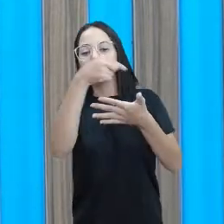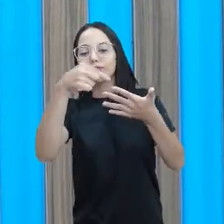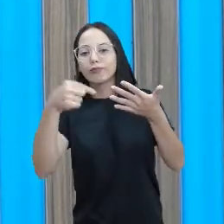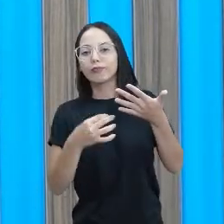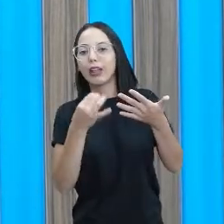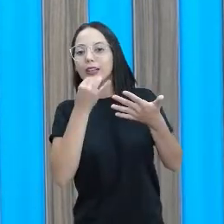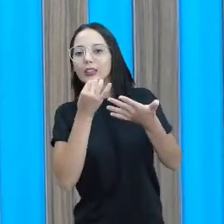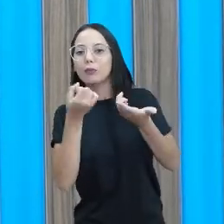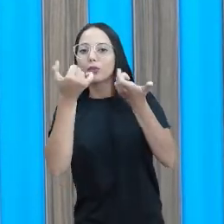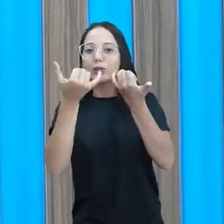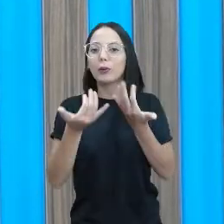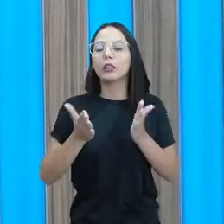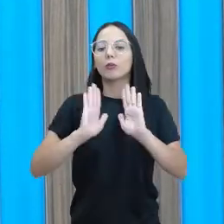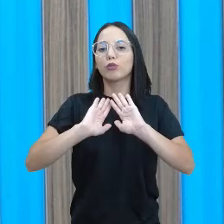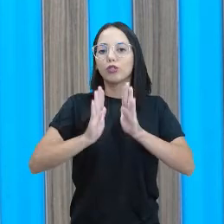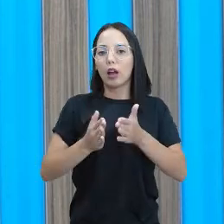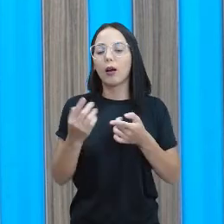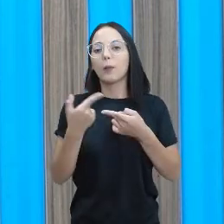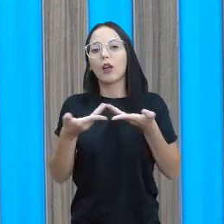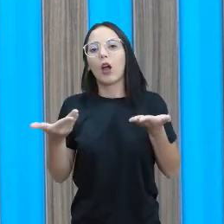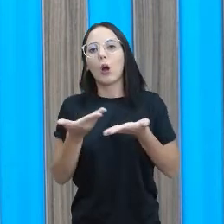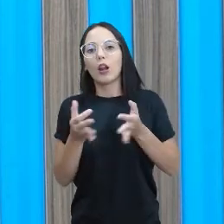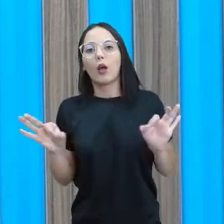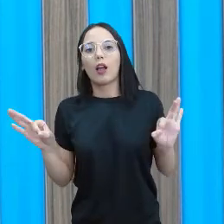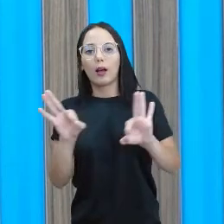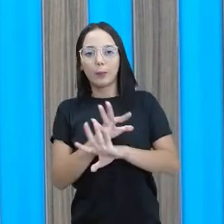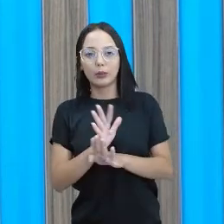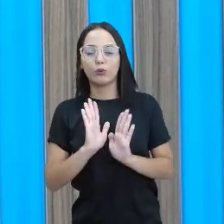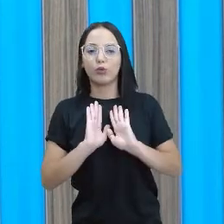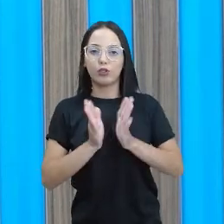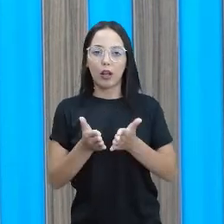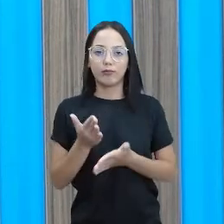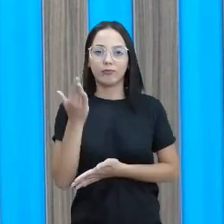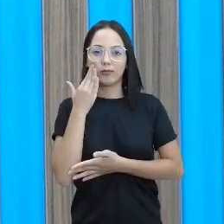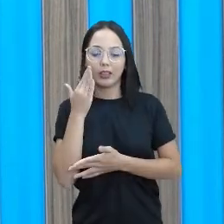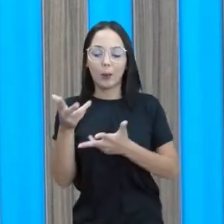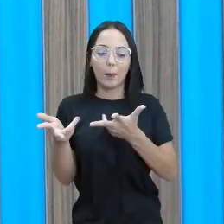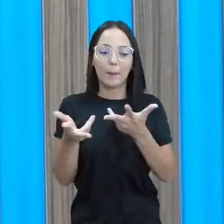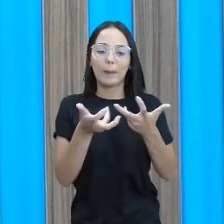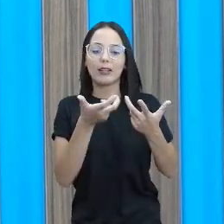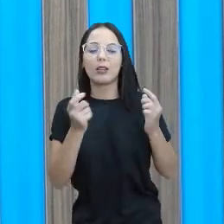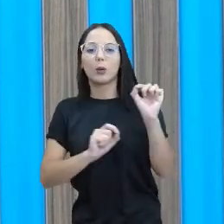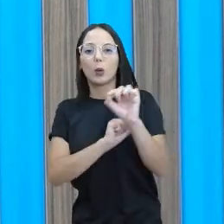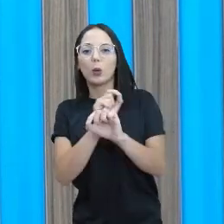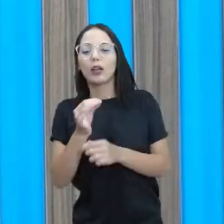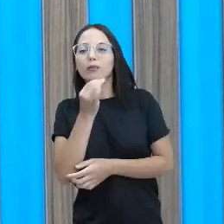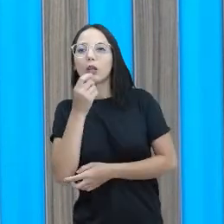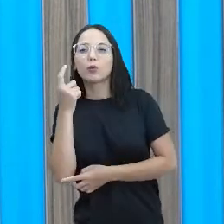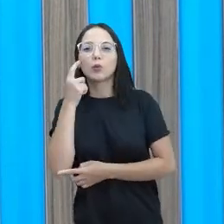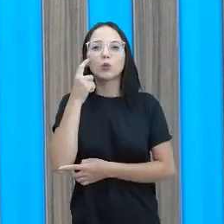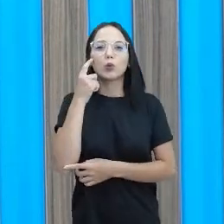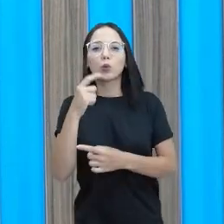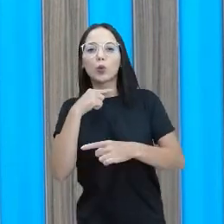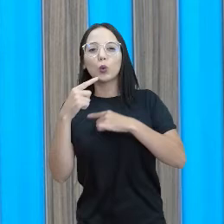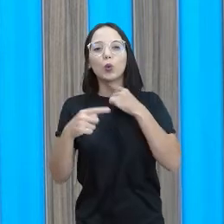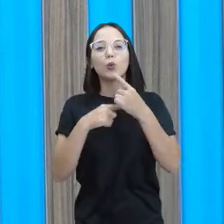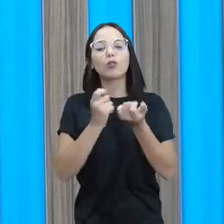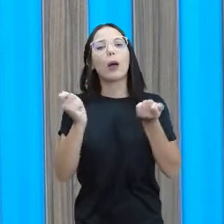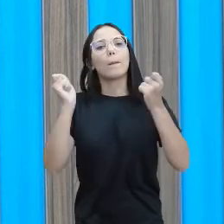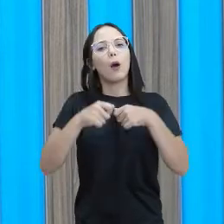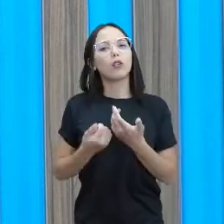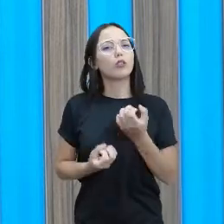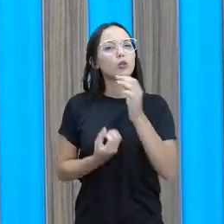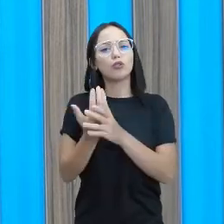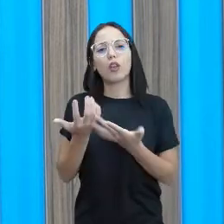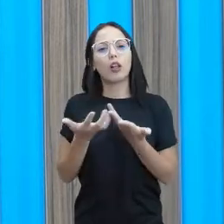exemplos que nós trouxemos, tá certo? A gente está encerrando a aula aqui agora, a gente vai perceber que algumas dúvidas naturalmente podem